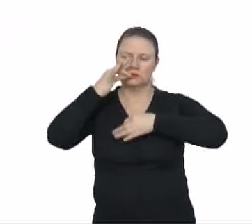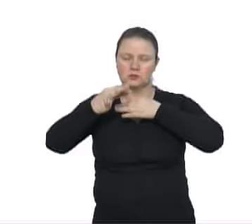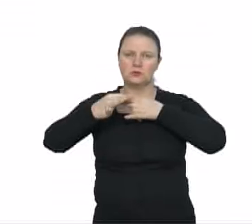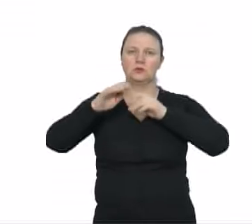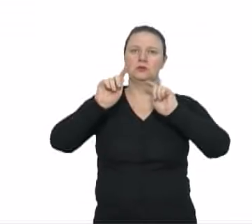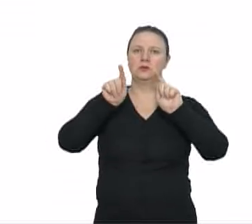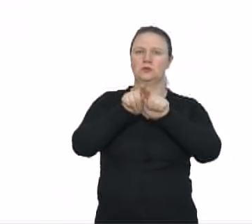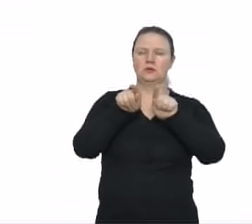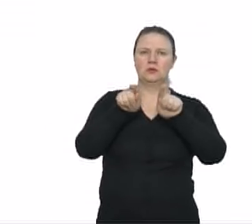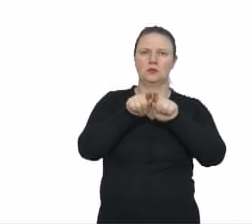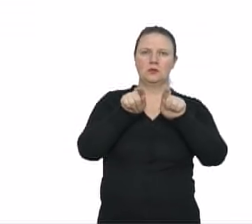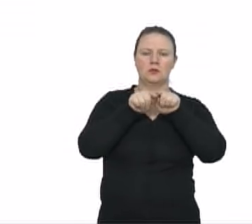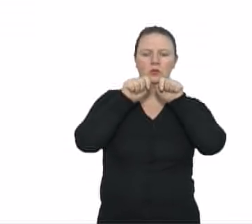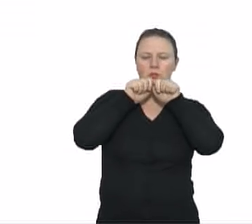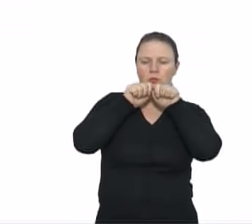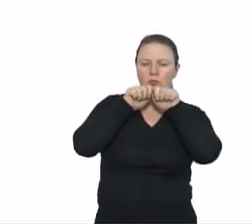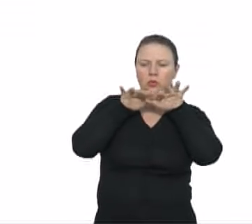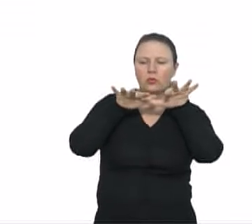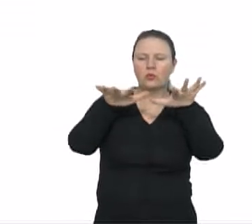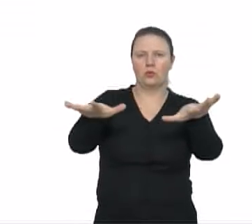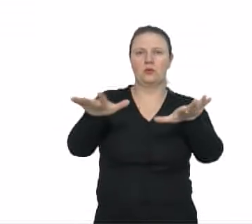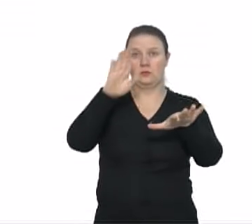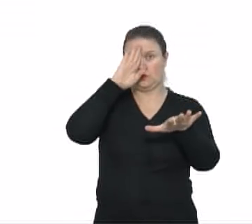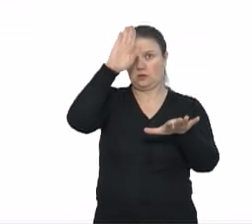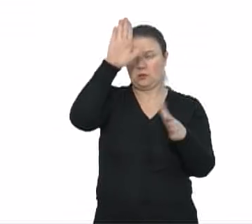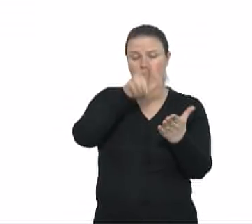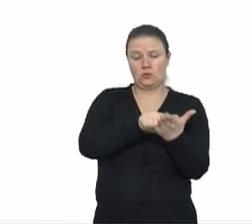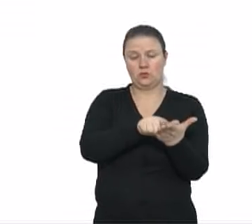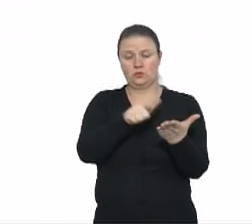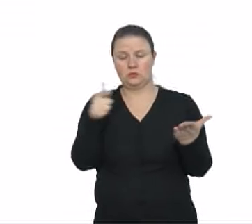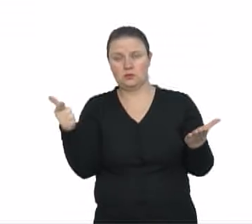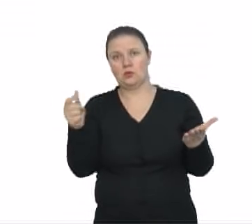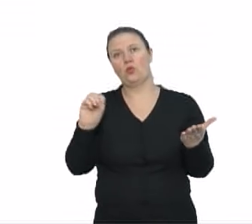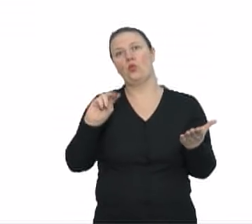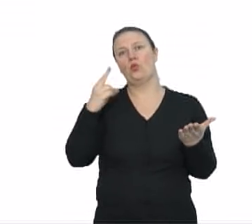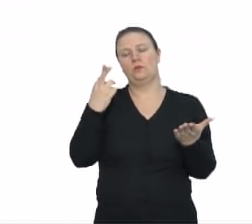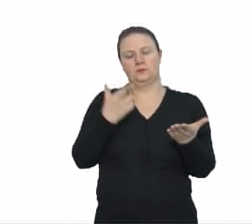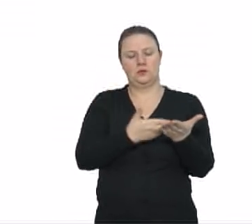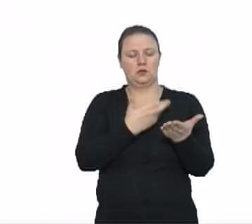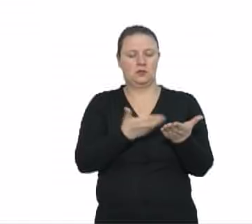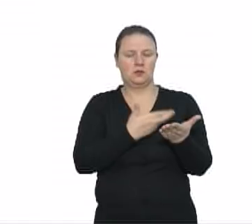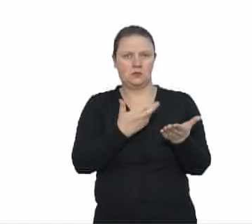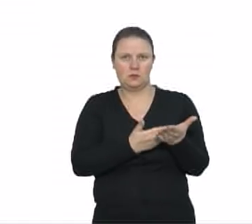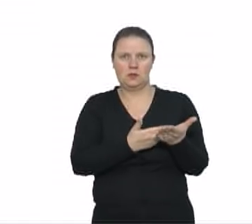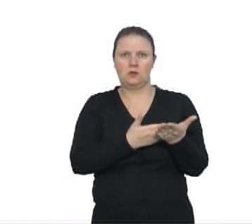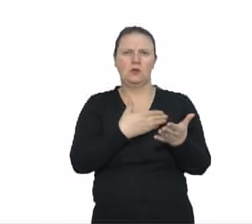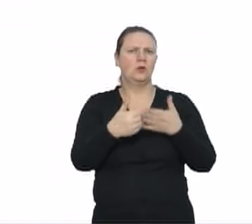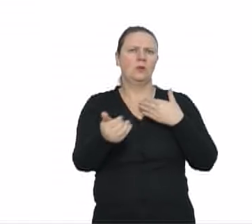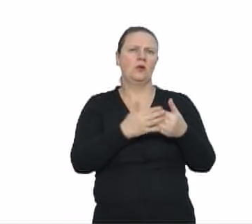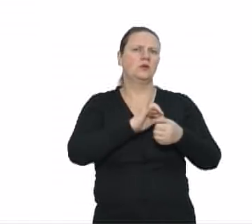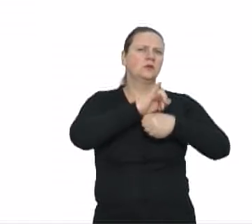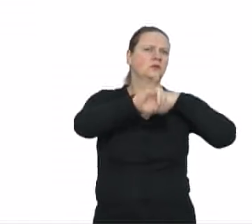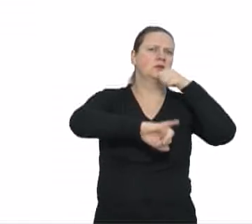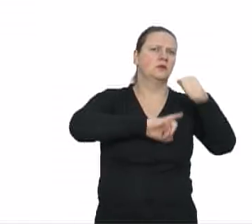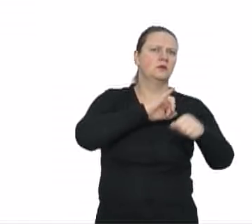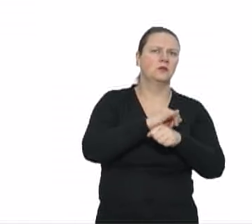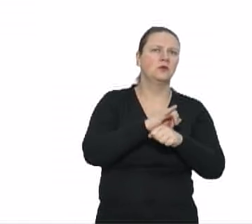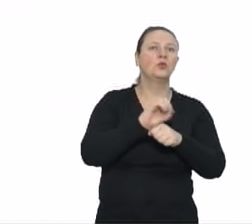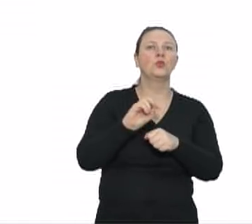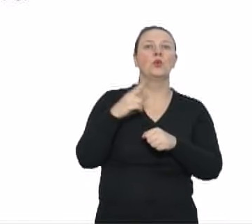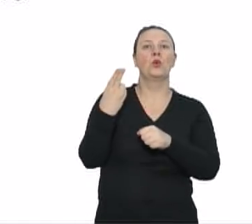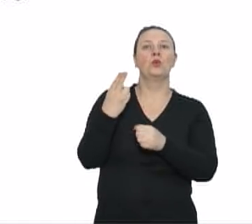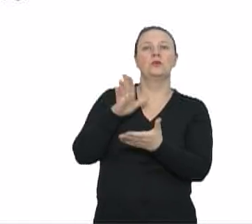que circula principalmente em jornais ou revistas, impressos ou eletrônicos,